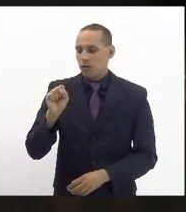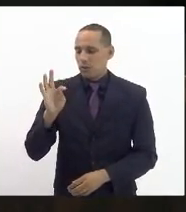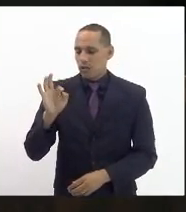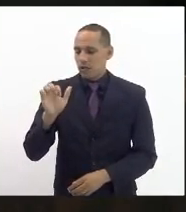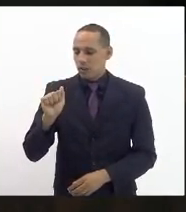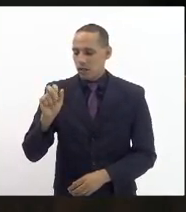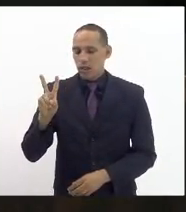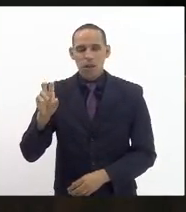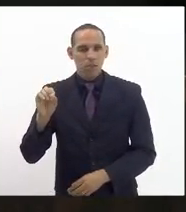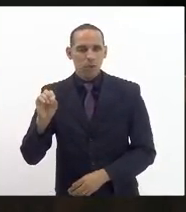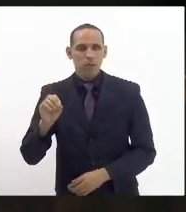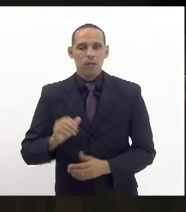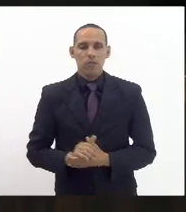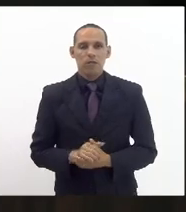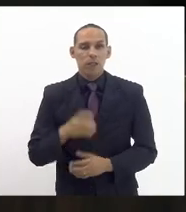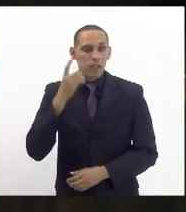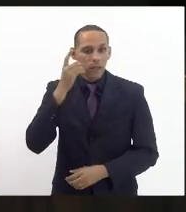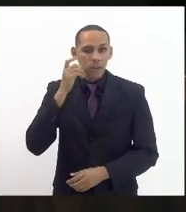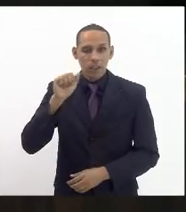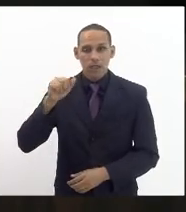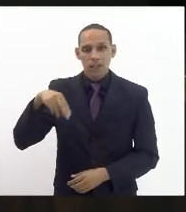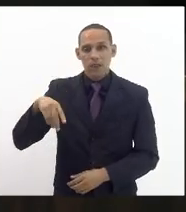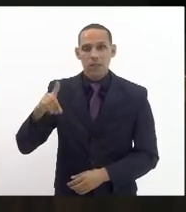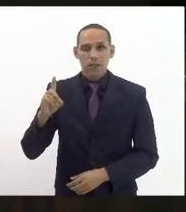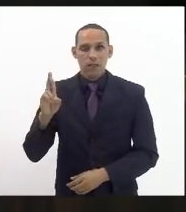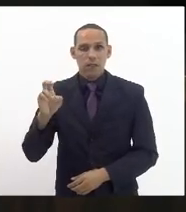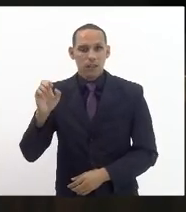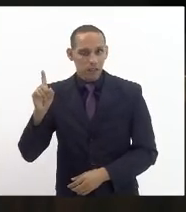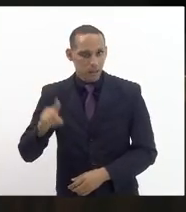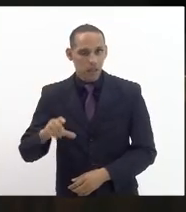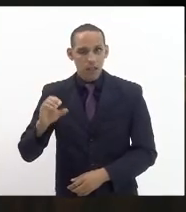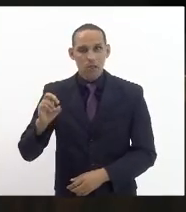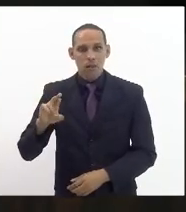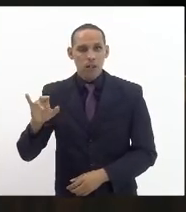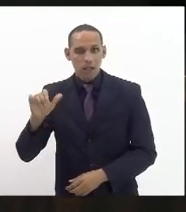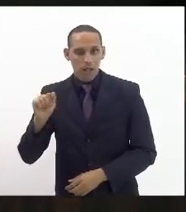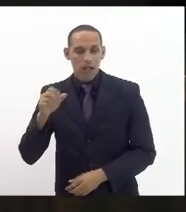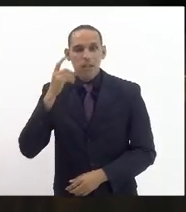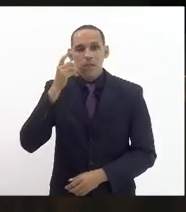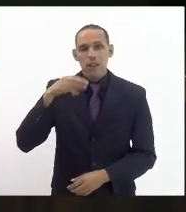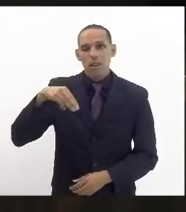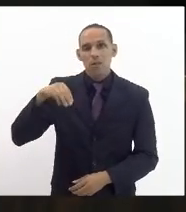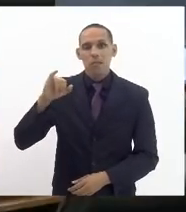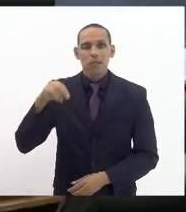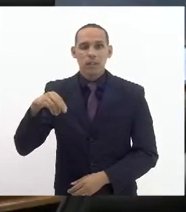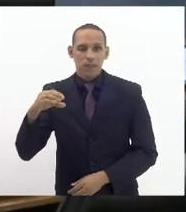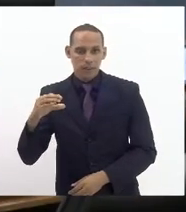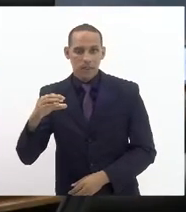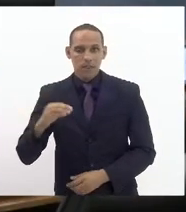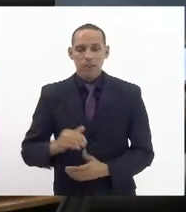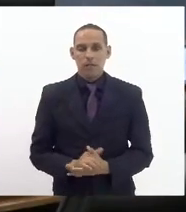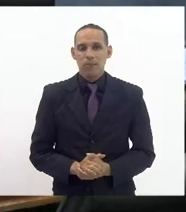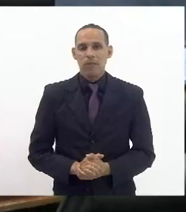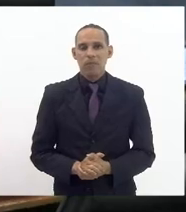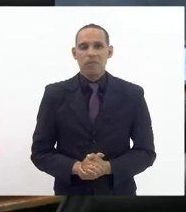Schmidt. Deputado André Correia. Deputado André Correia. Deputado Carlos Mink.